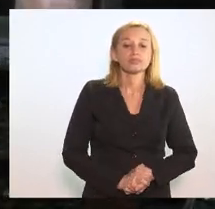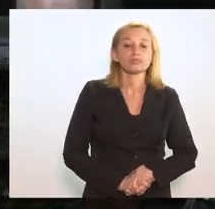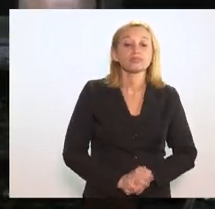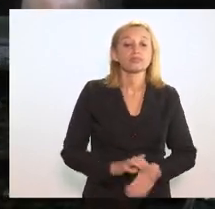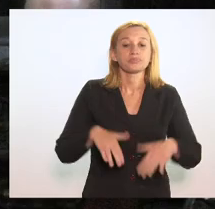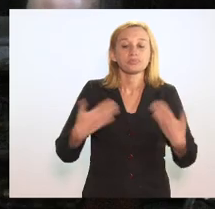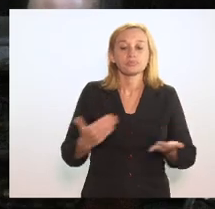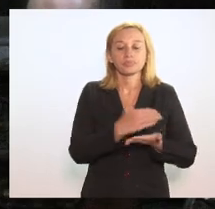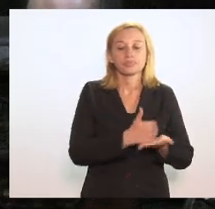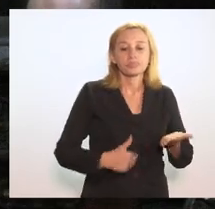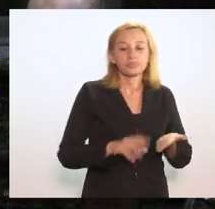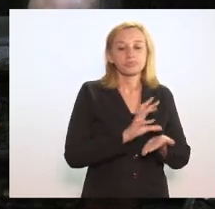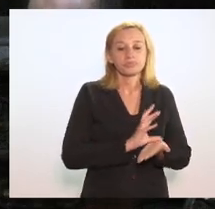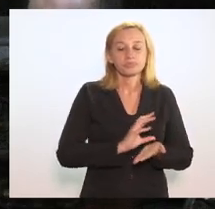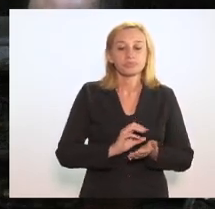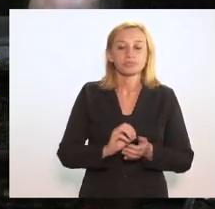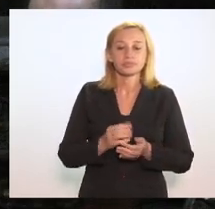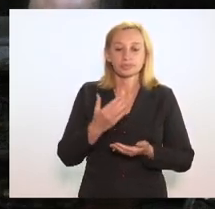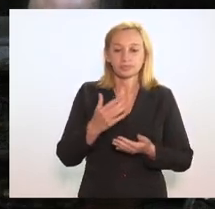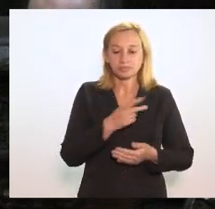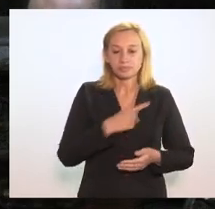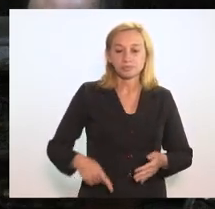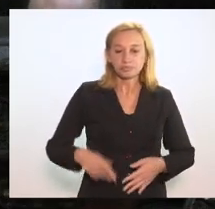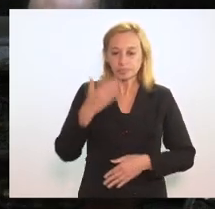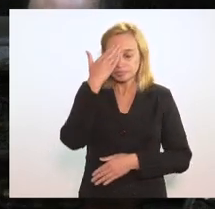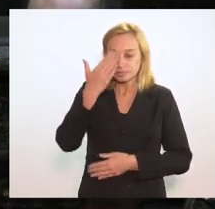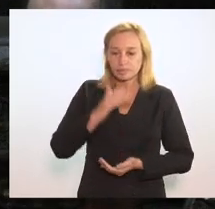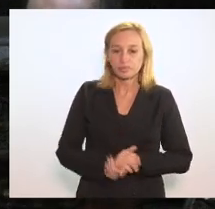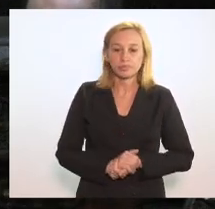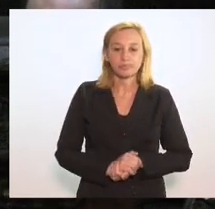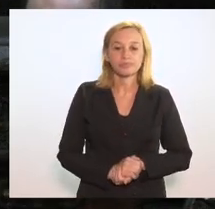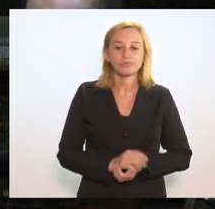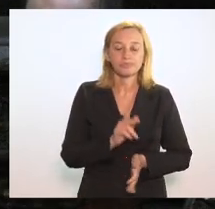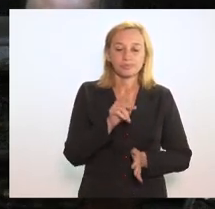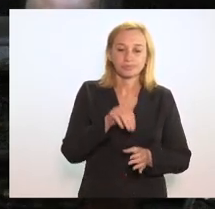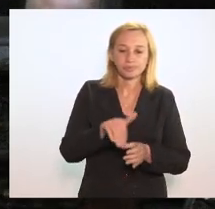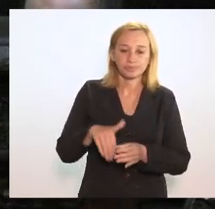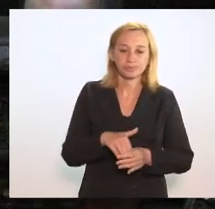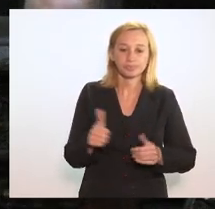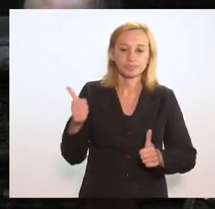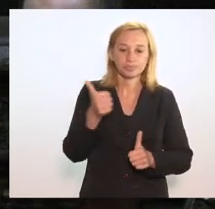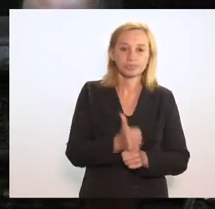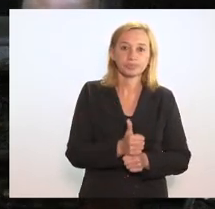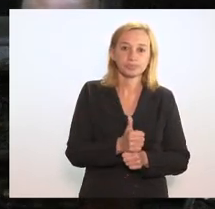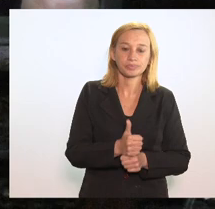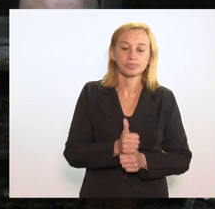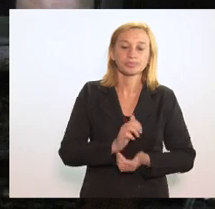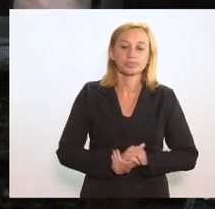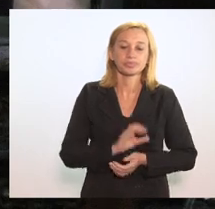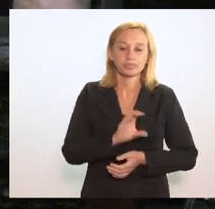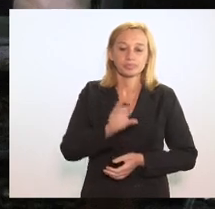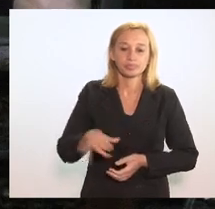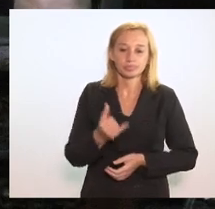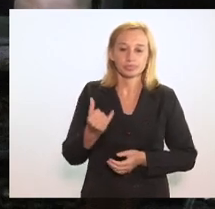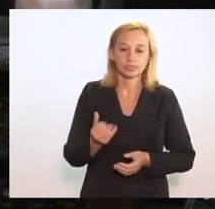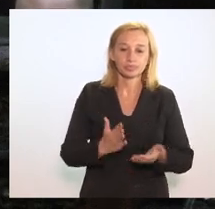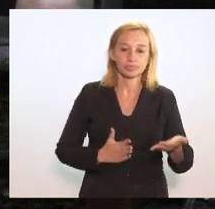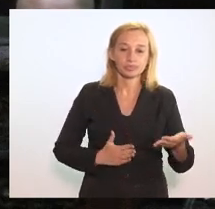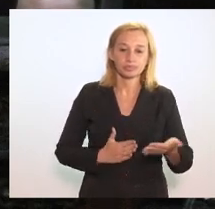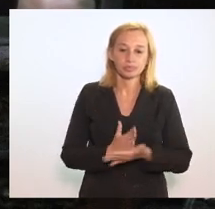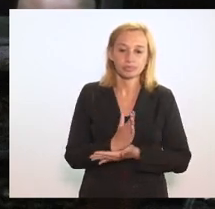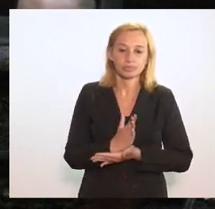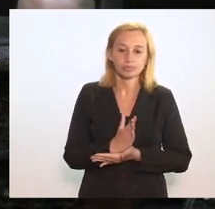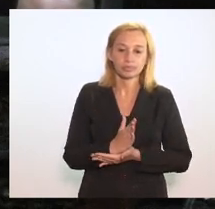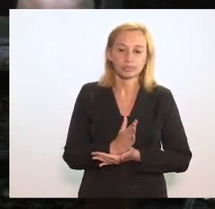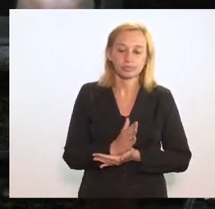Então, retirado o destaque, a presidência agradece. Em votação, o substitutivo da CCJ. Os senhores que aprovam nesse